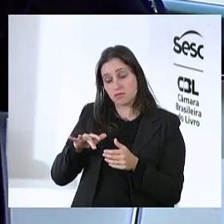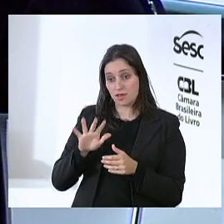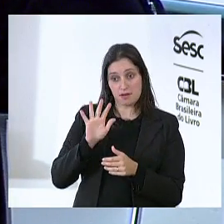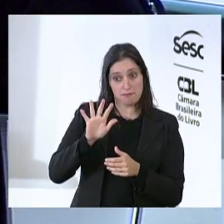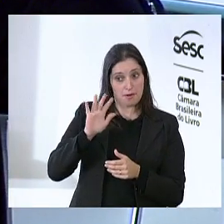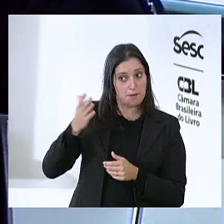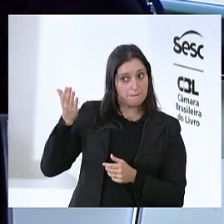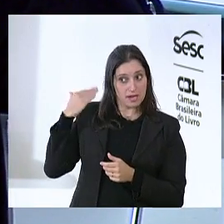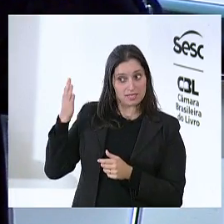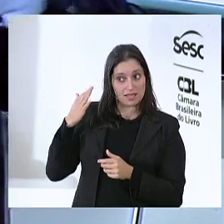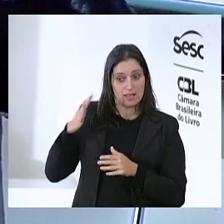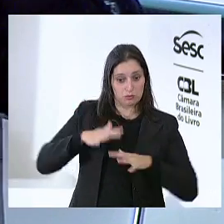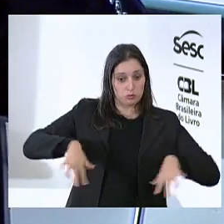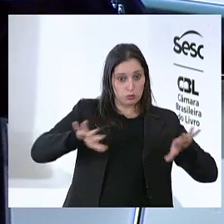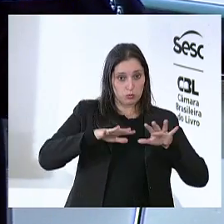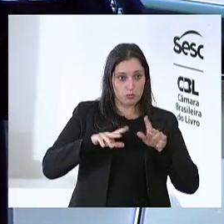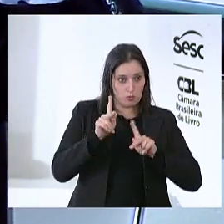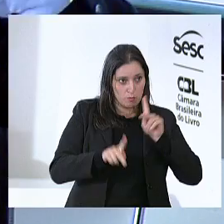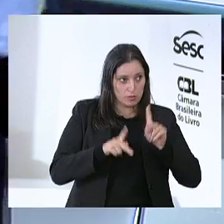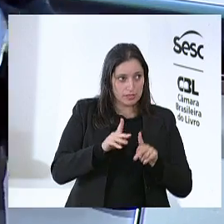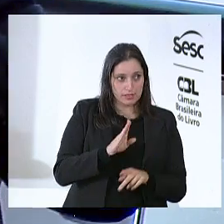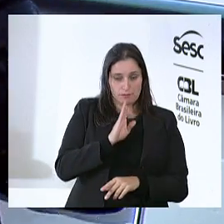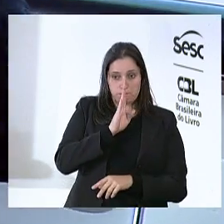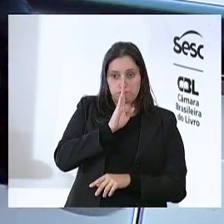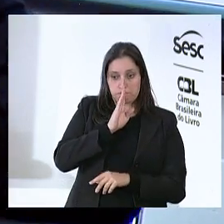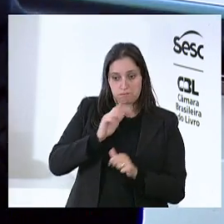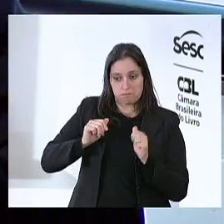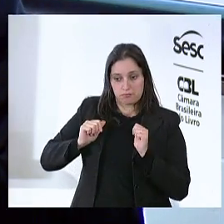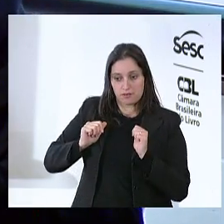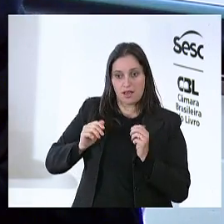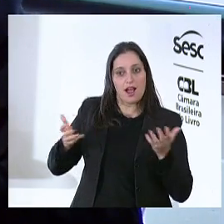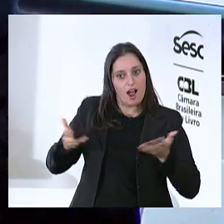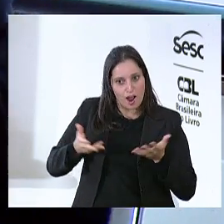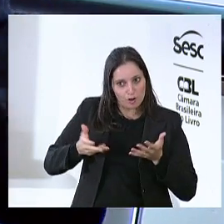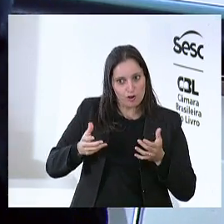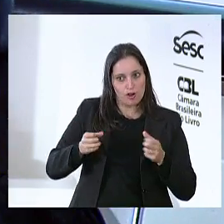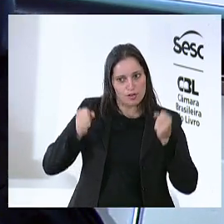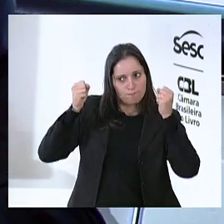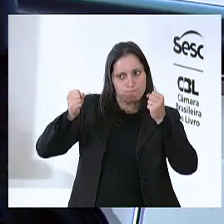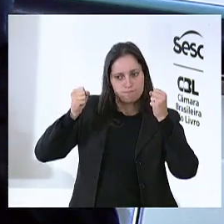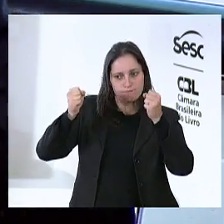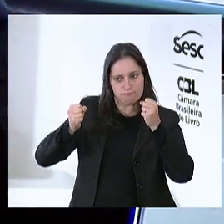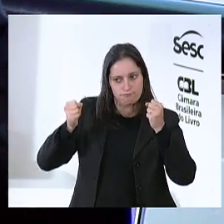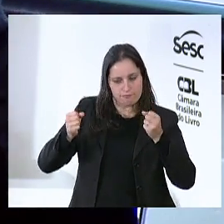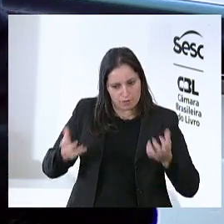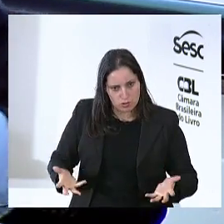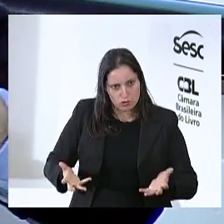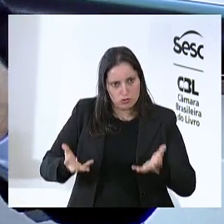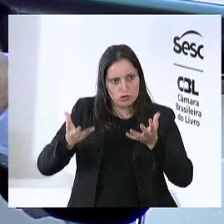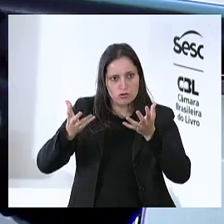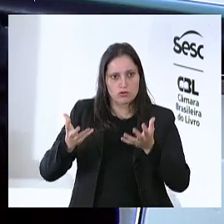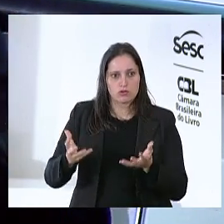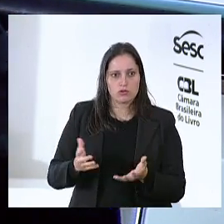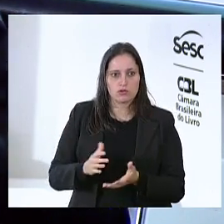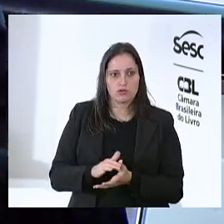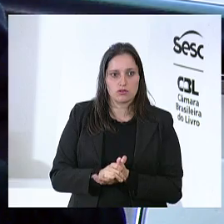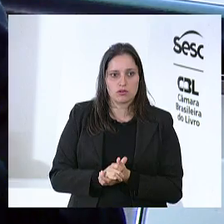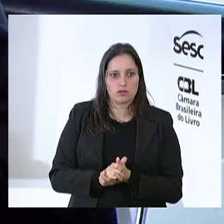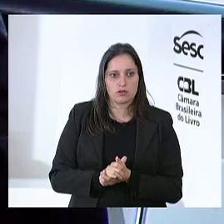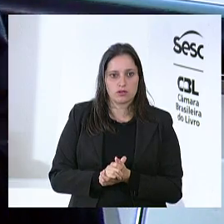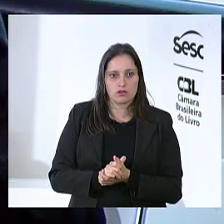antes. Essa janela a gente não tinha antes. A gente estava numa pasmaceira danada, melhorando economicamente,